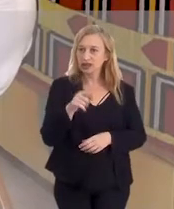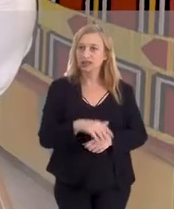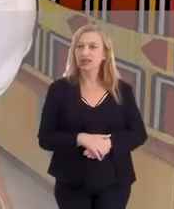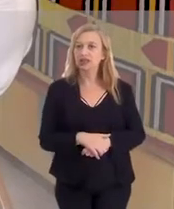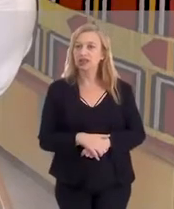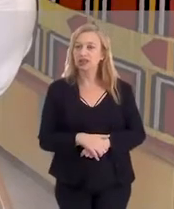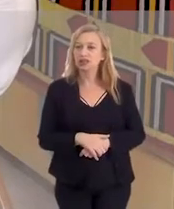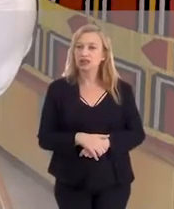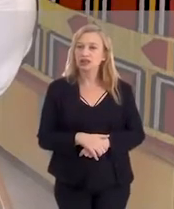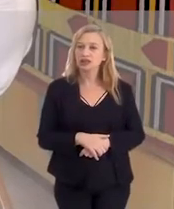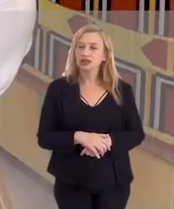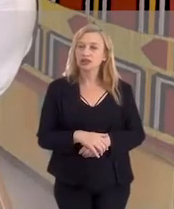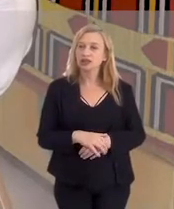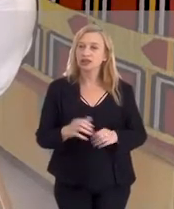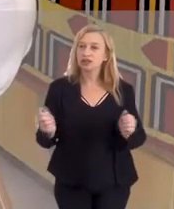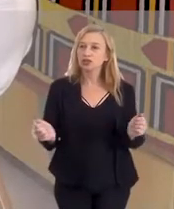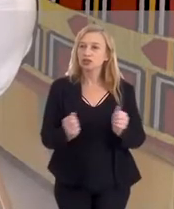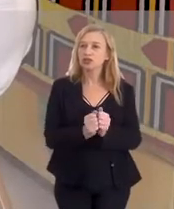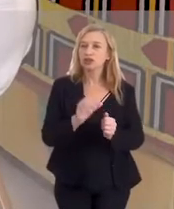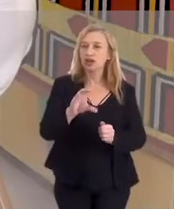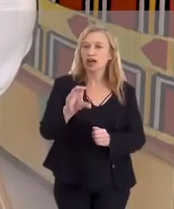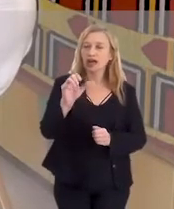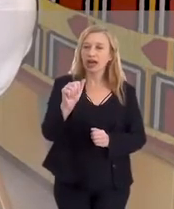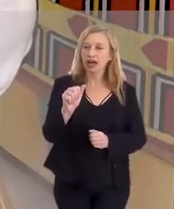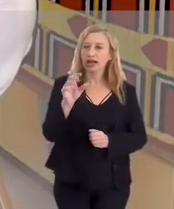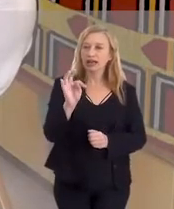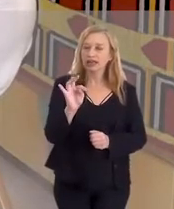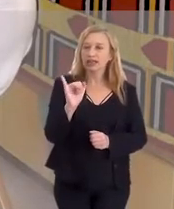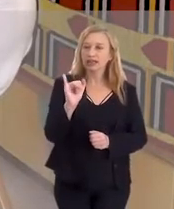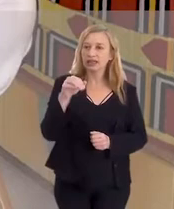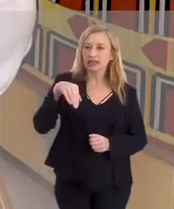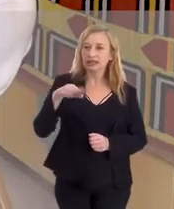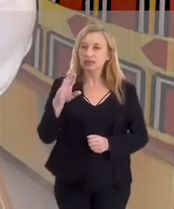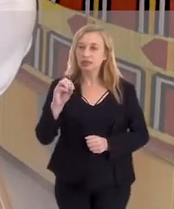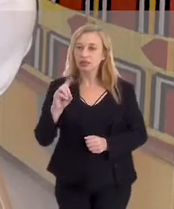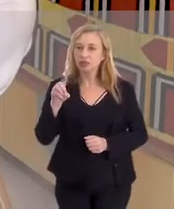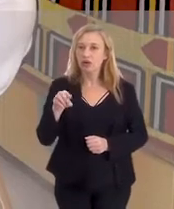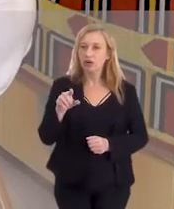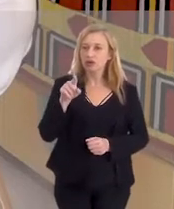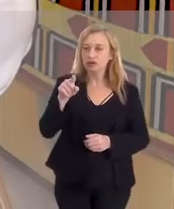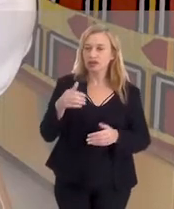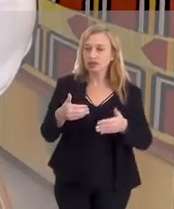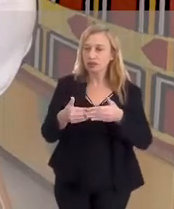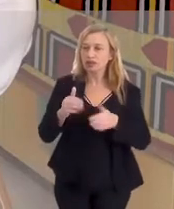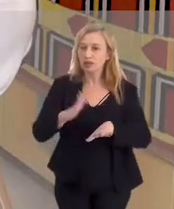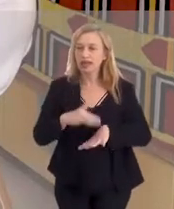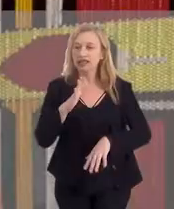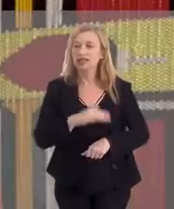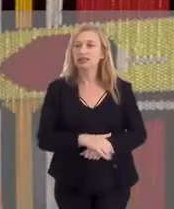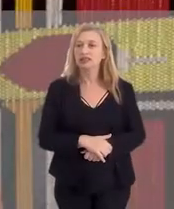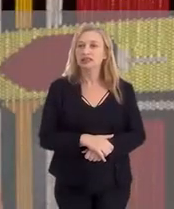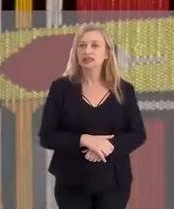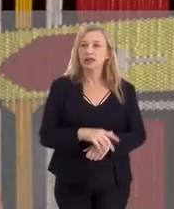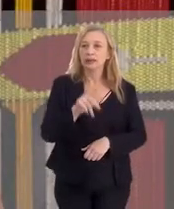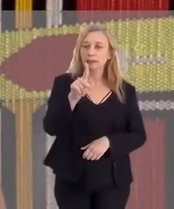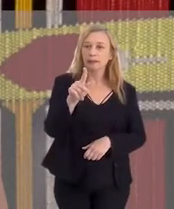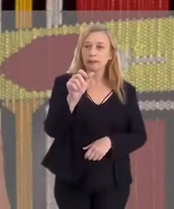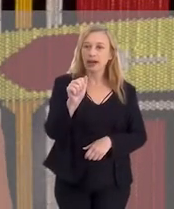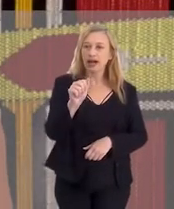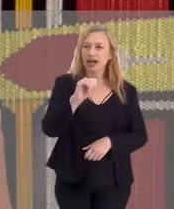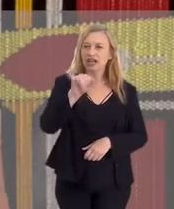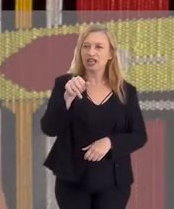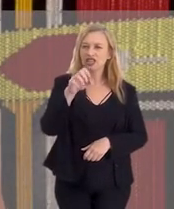falou, que compõe o catimbó, qual você acha que vocês mais se aproximam?